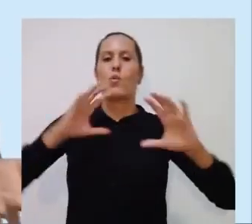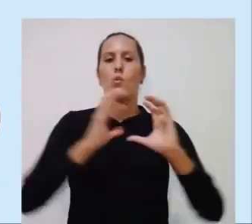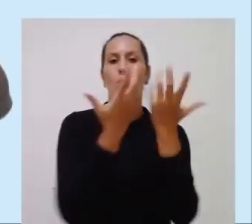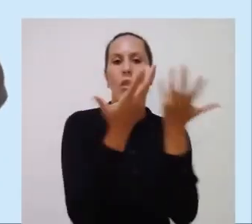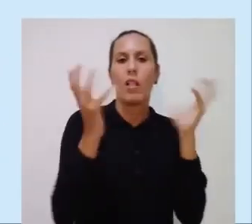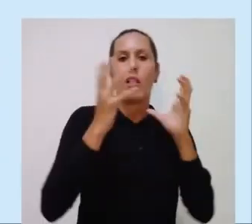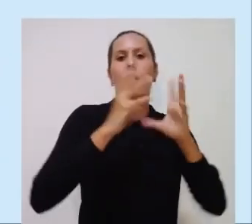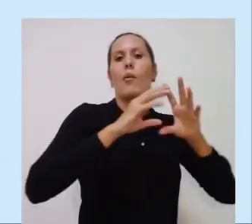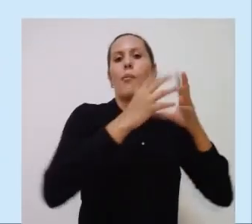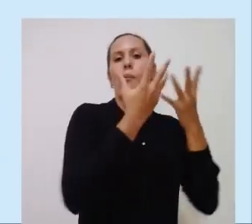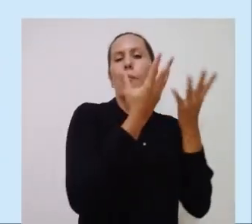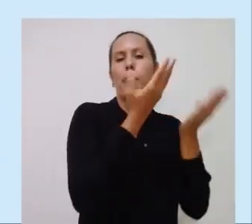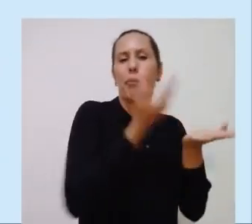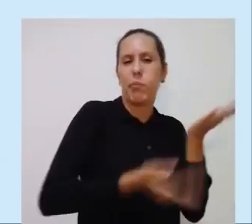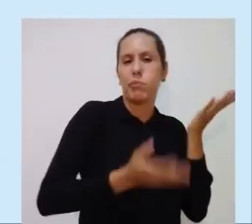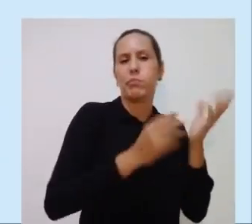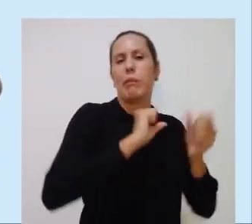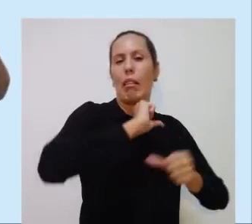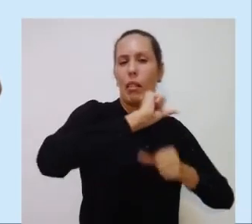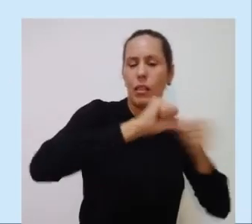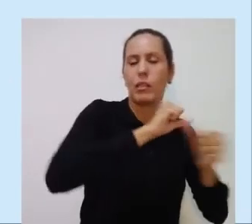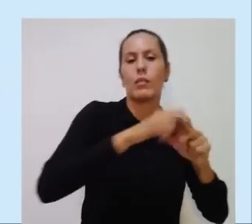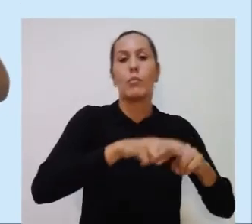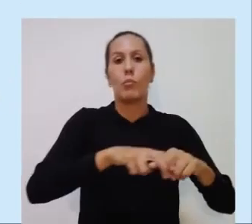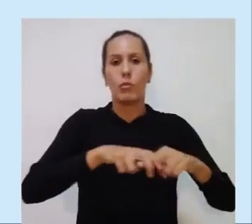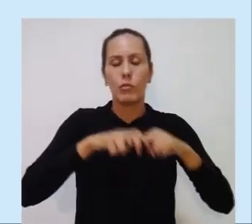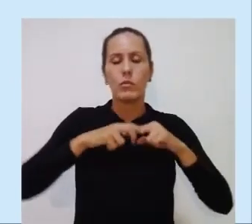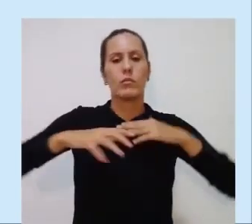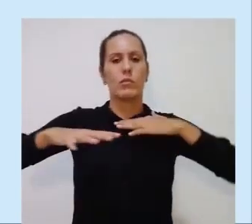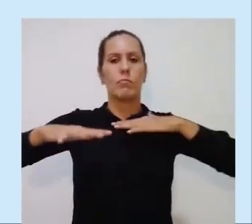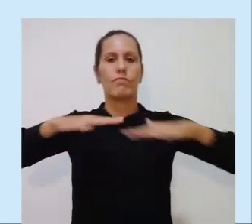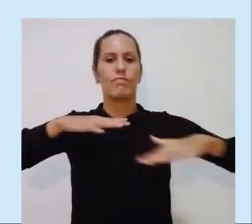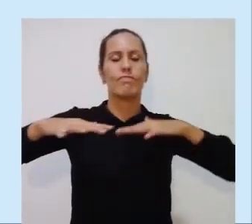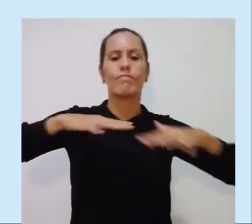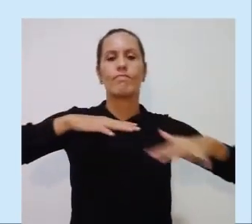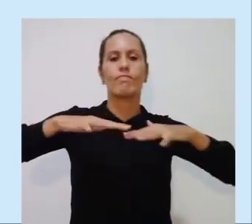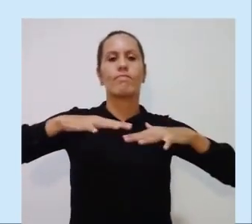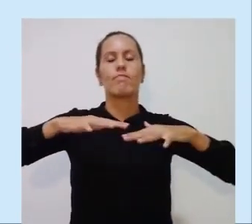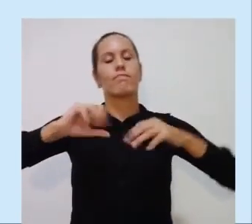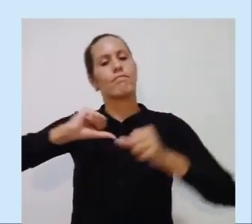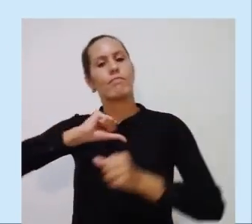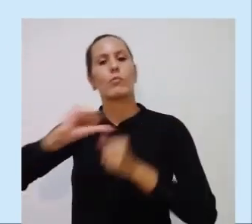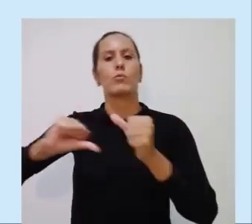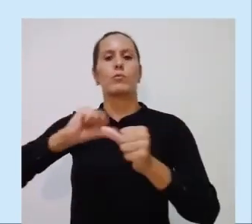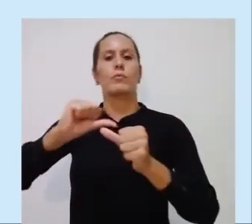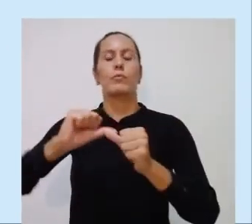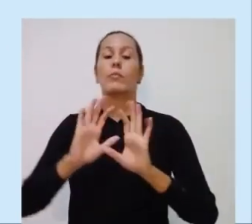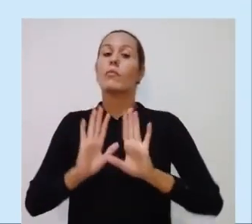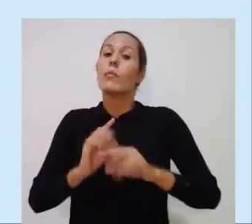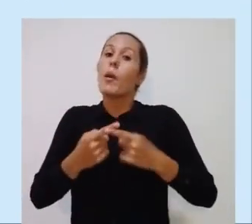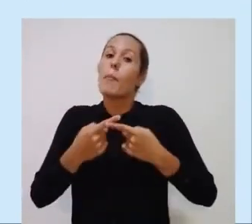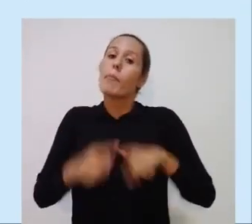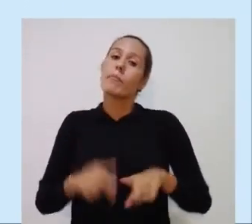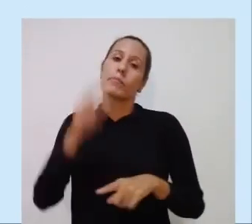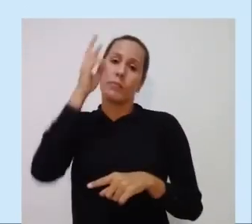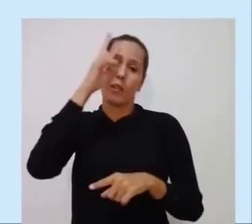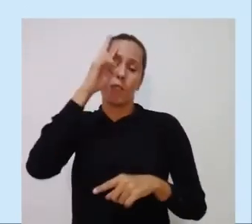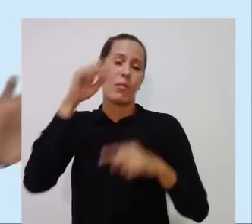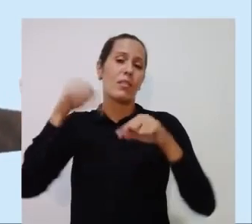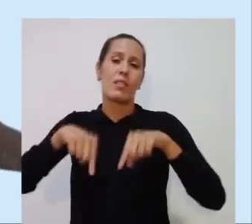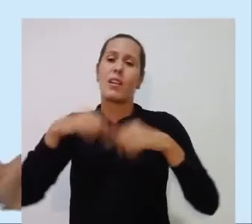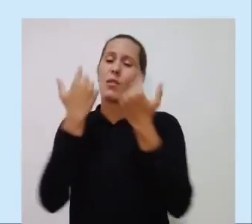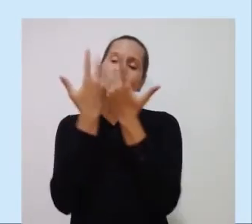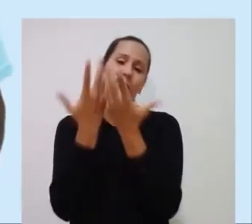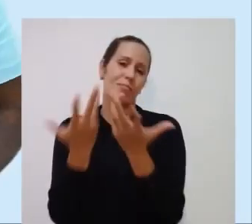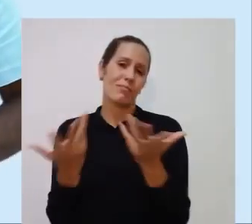ambientes, tá? Por conta dessa construção do relevo, por conta dessa movimentação. Ok, gente? Mas lembrando que isso é